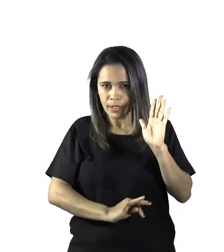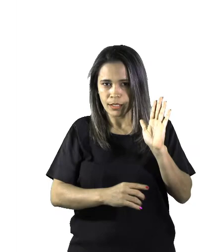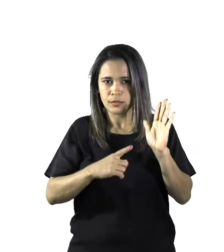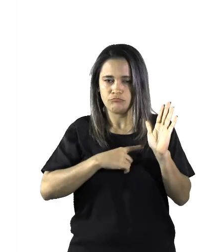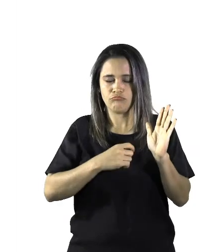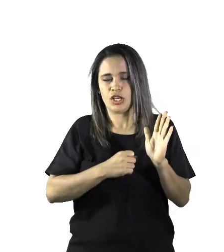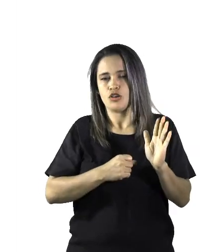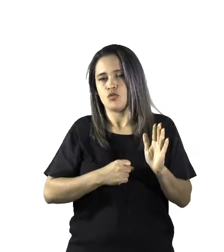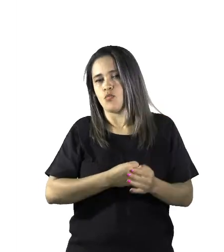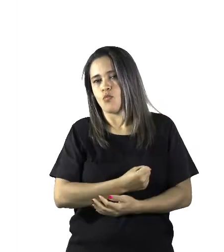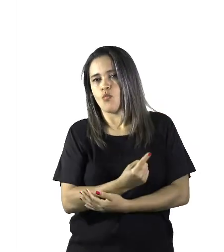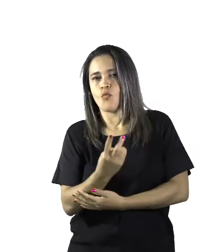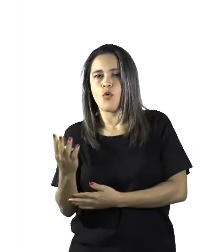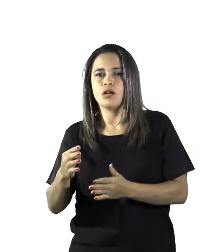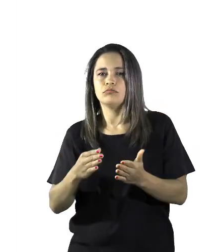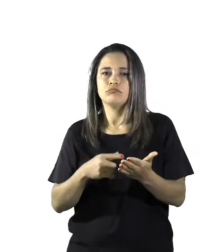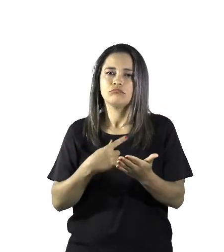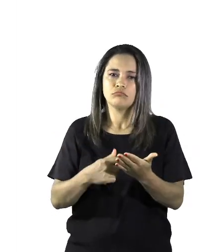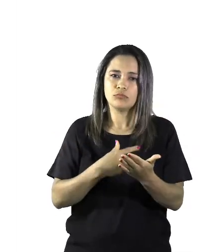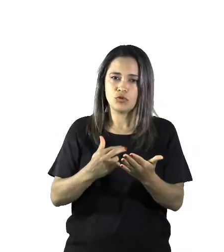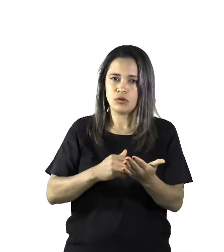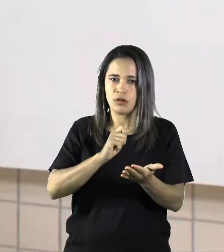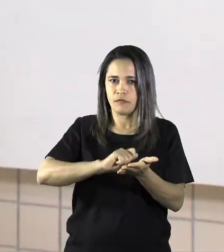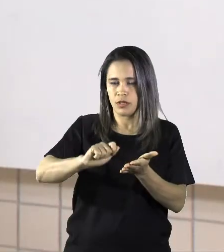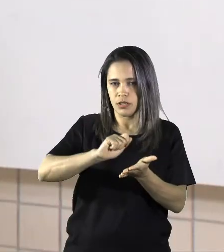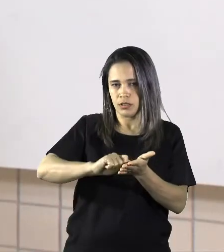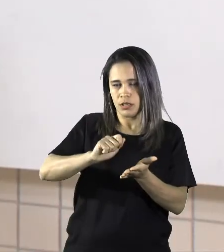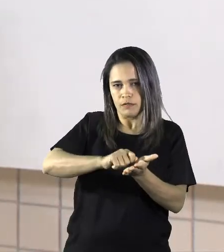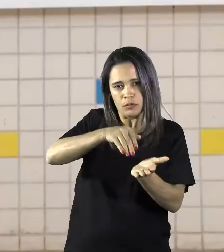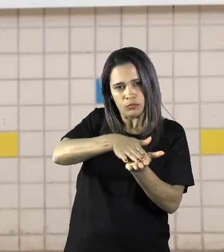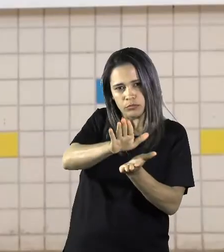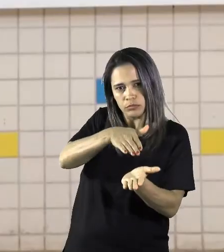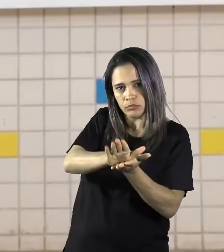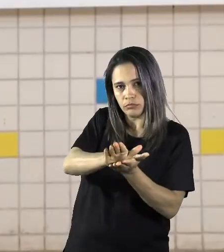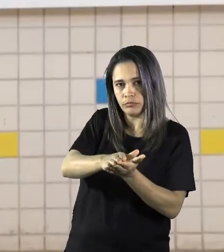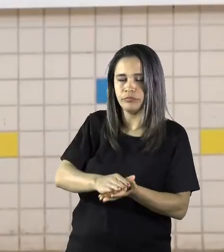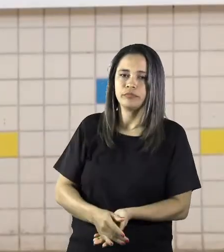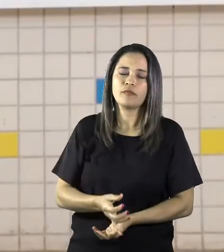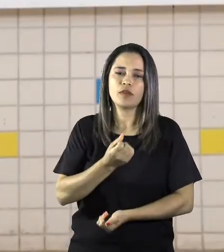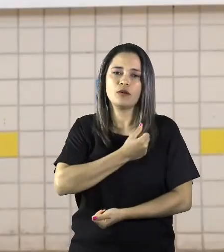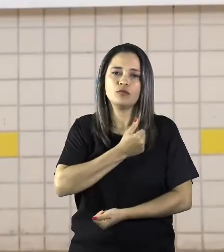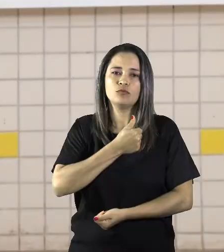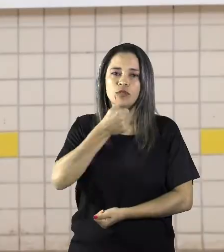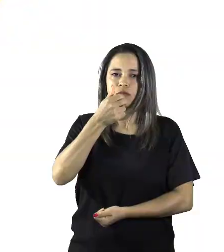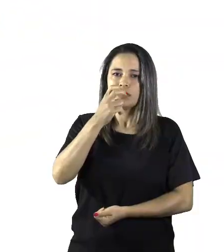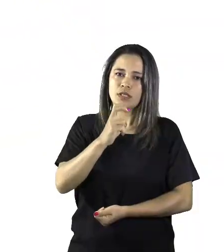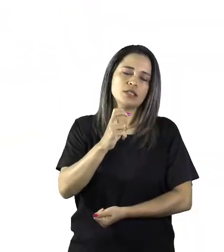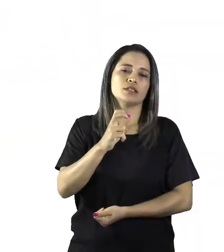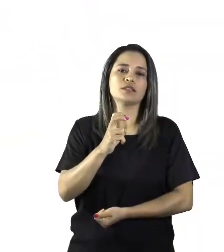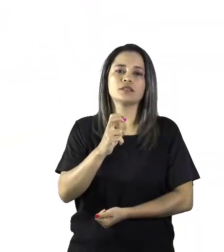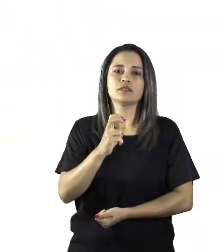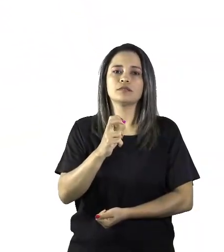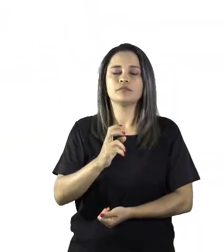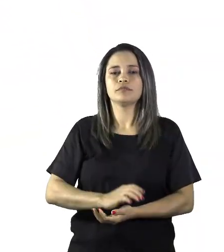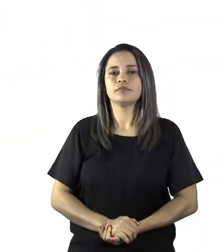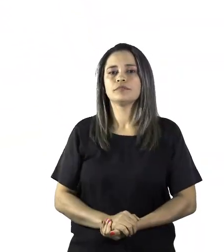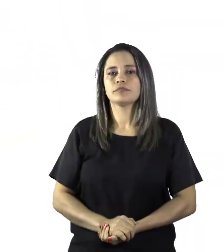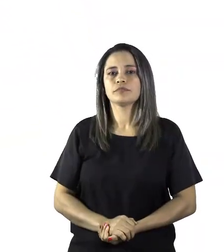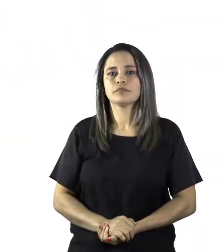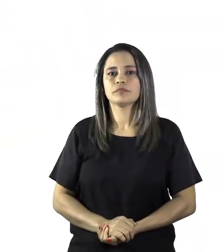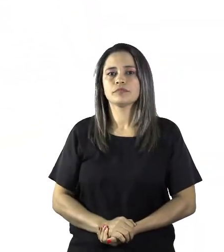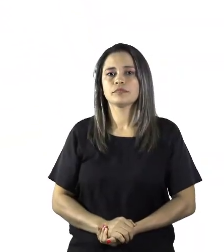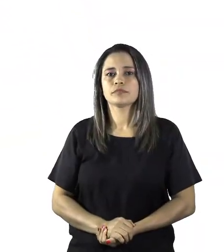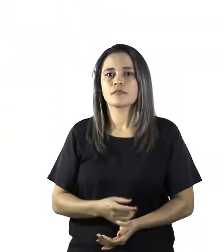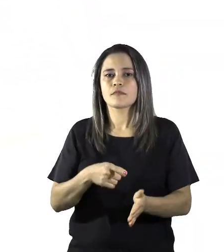no total ela escreveu e publicou? Questão número 15, vamos lá? 15,